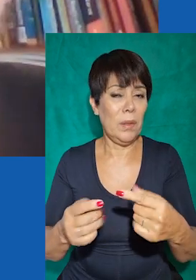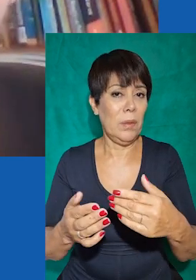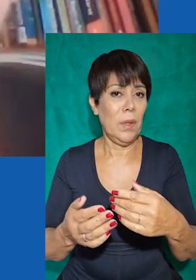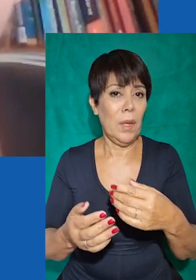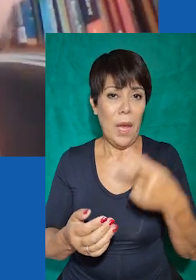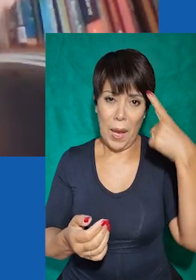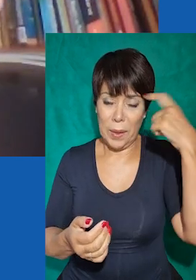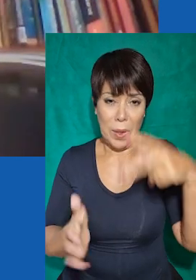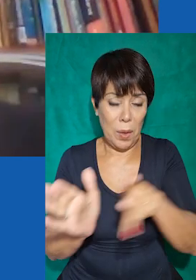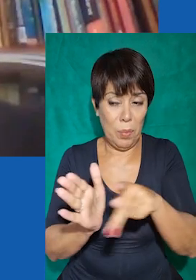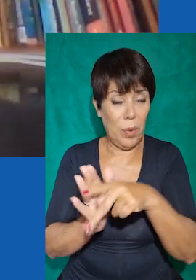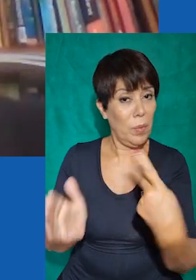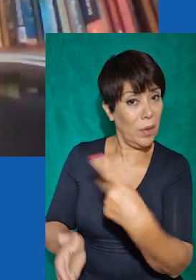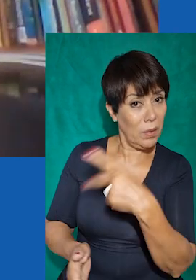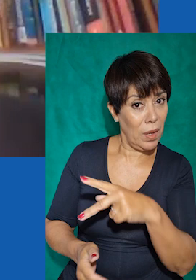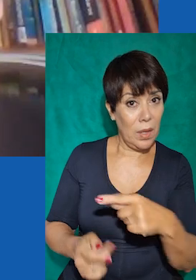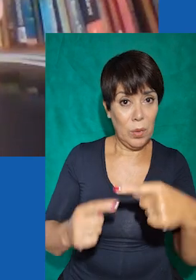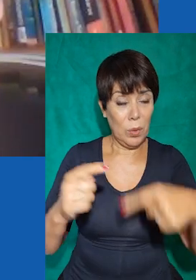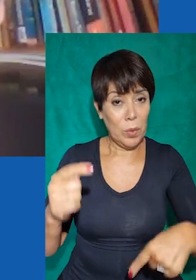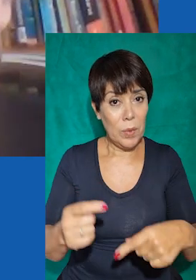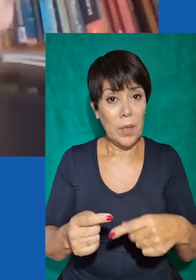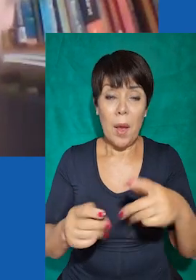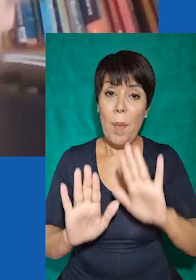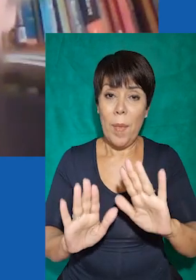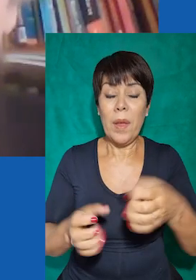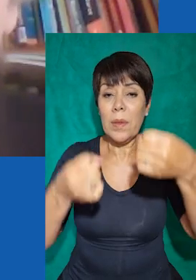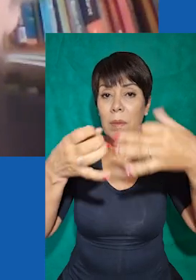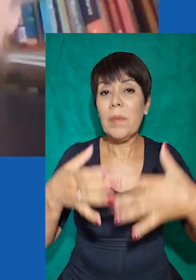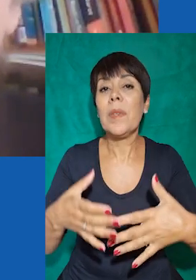cláusula, né? Um entendimento que dizia que